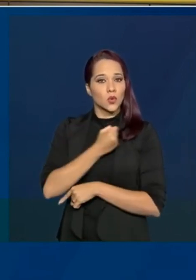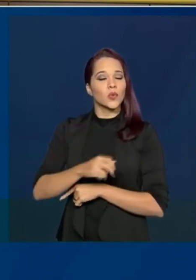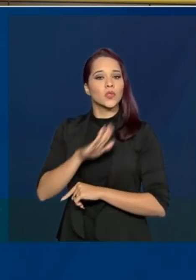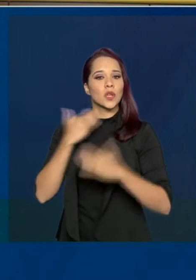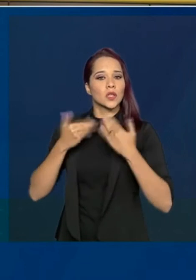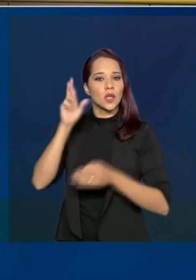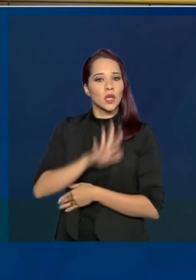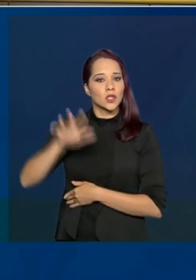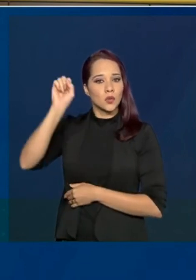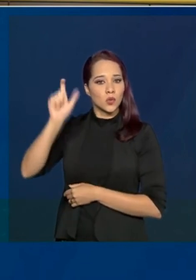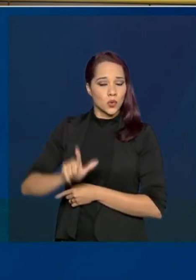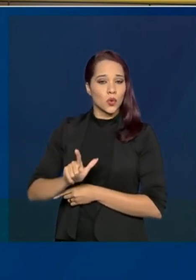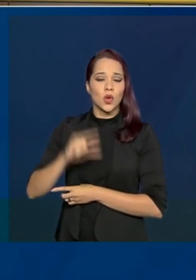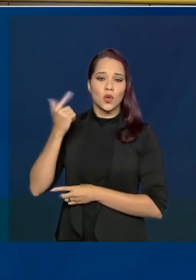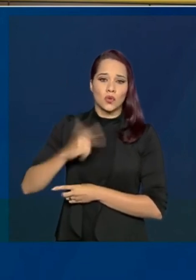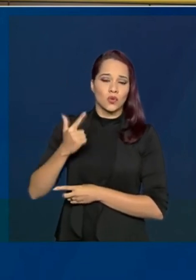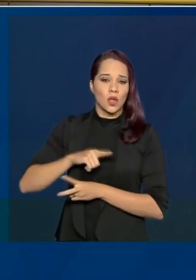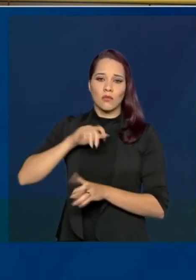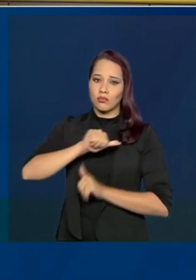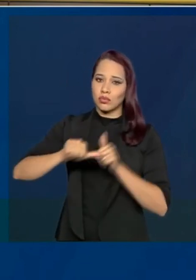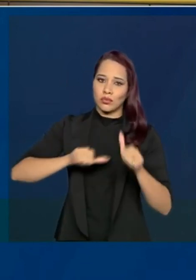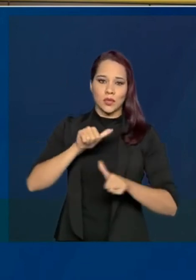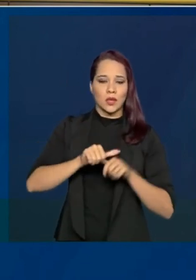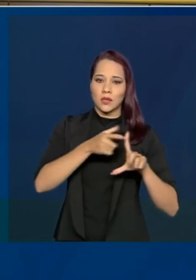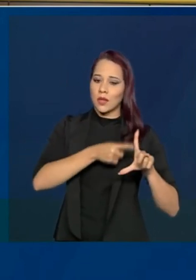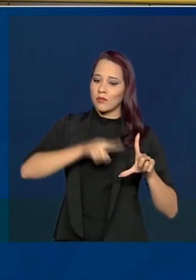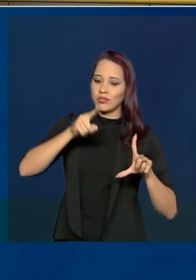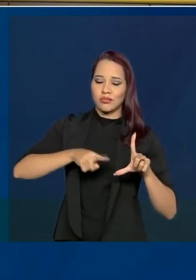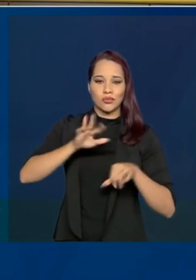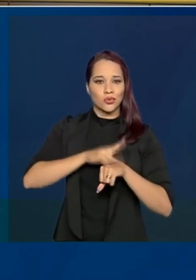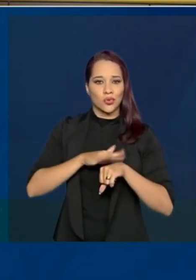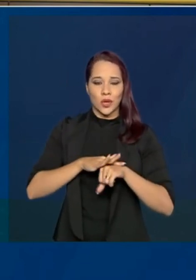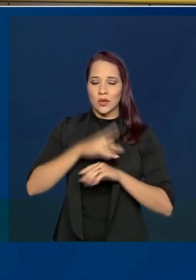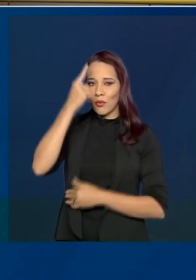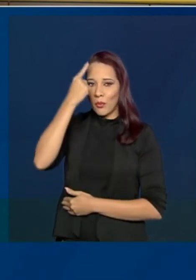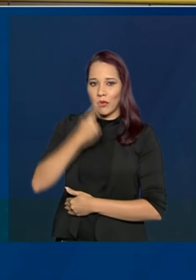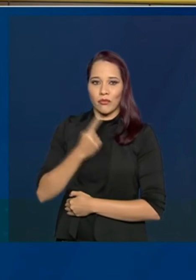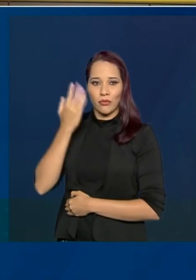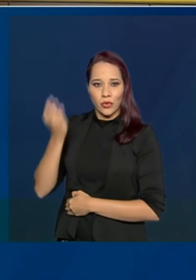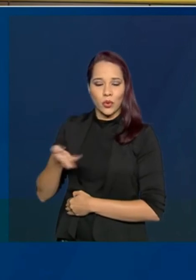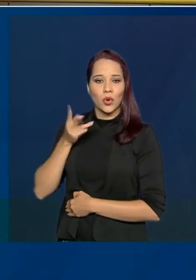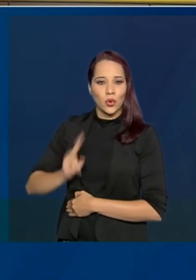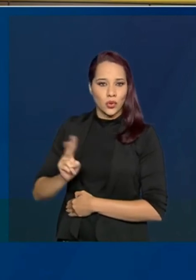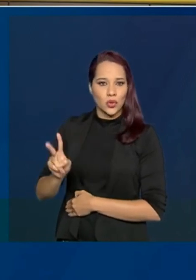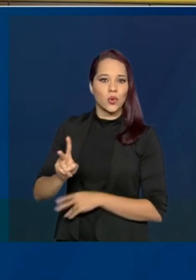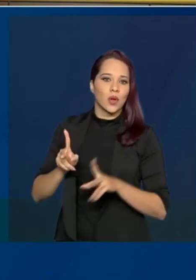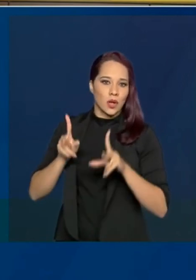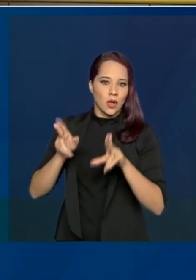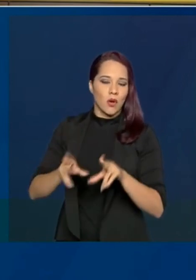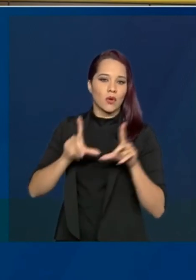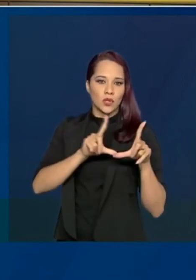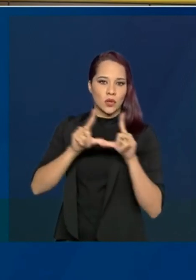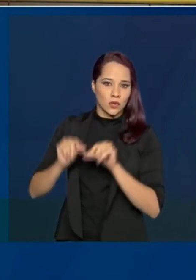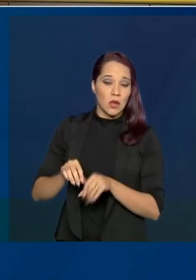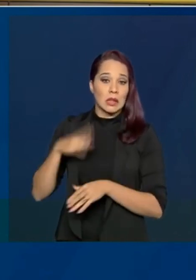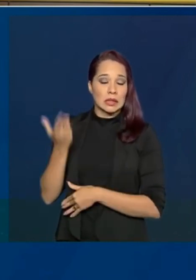registros na região sul, não houve uma mudança na curva epidemiológica, no perfil epidemiológico, que ainda continua sendo de redução,